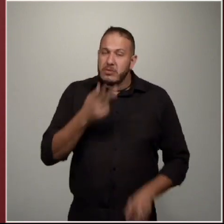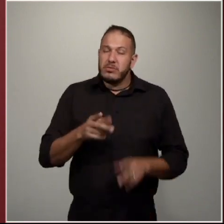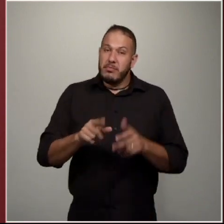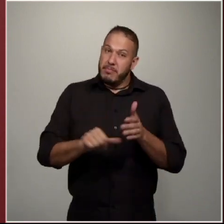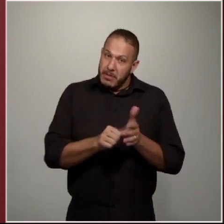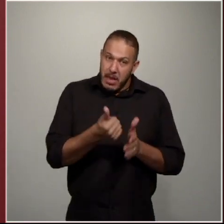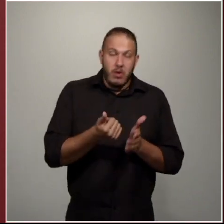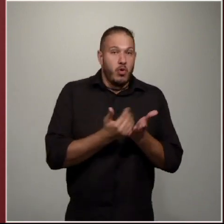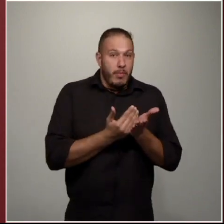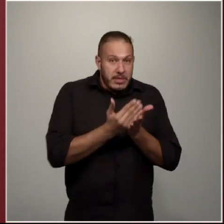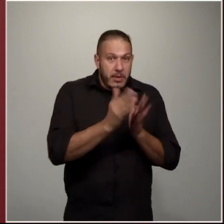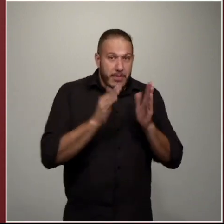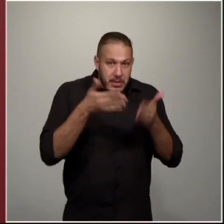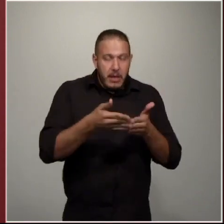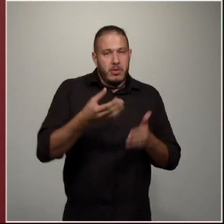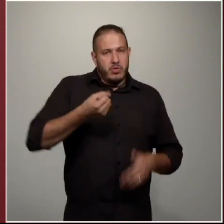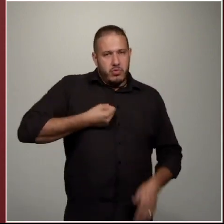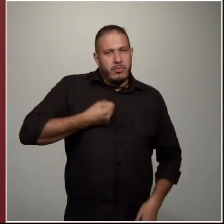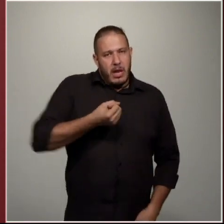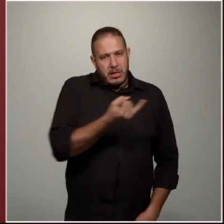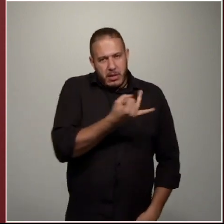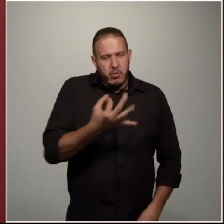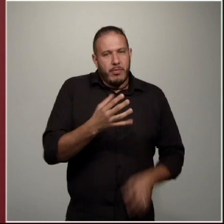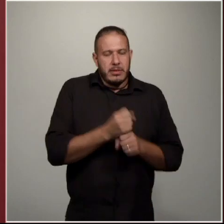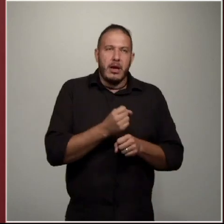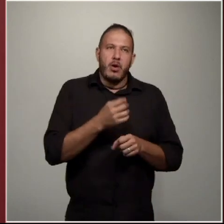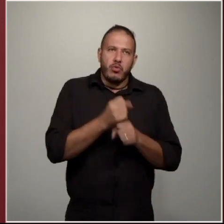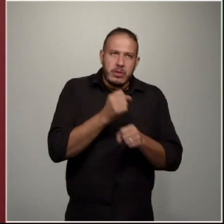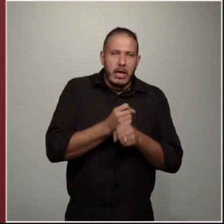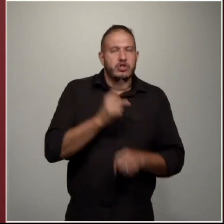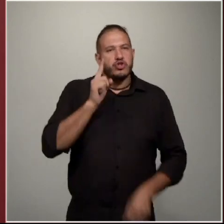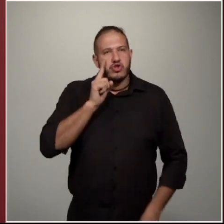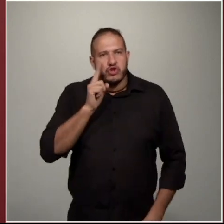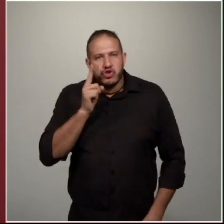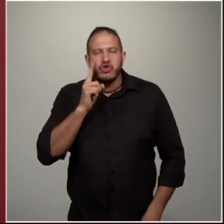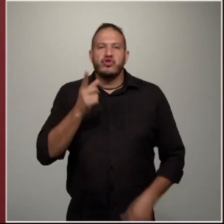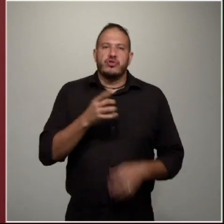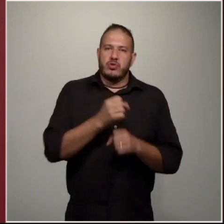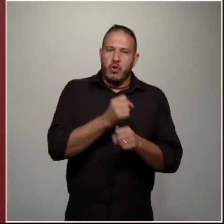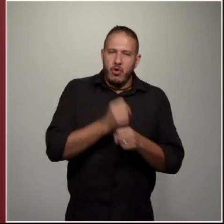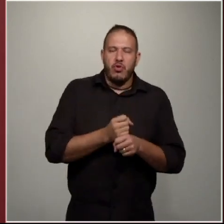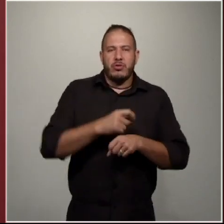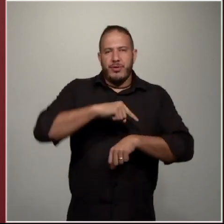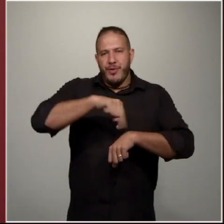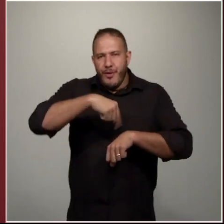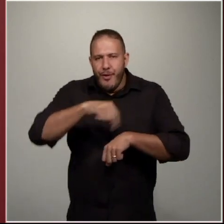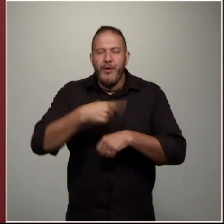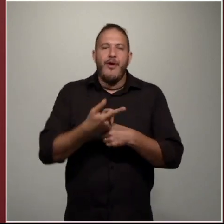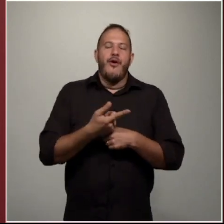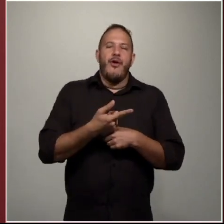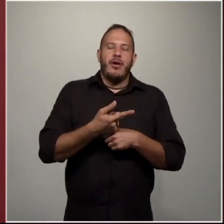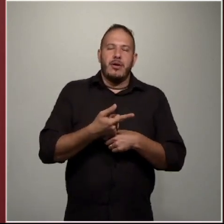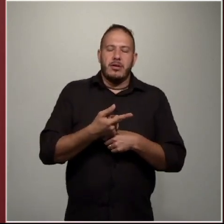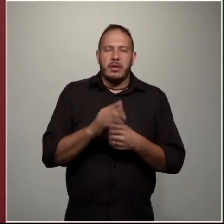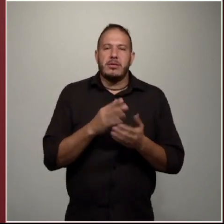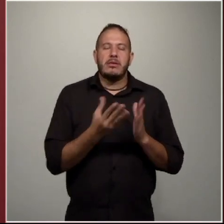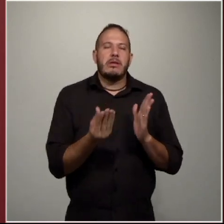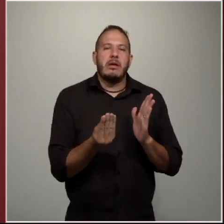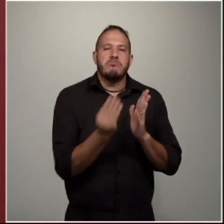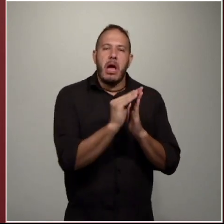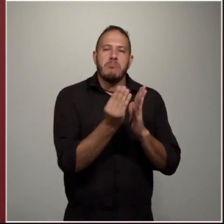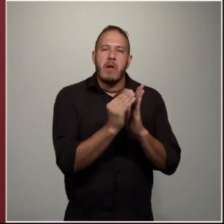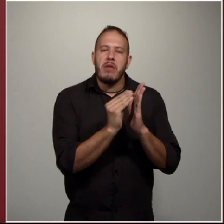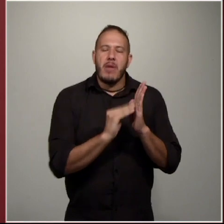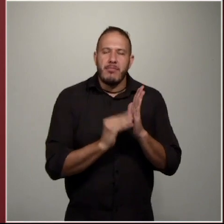sistema de numeração para fazer as contagens do dia a dia fazer as contas né anotar isso nos documentos é